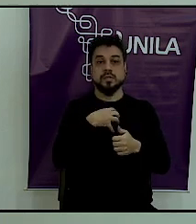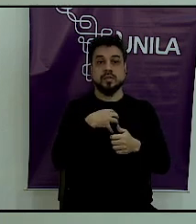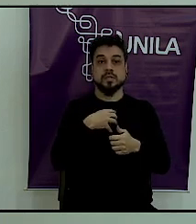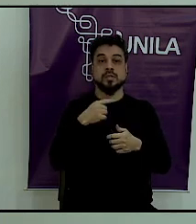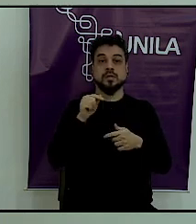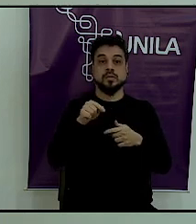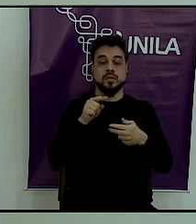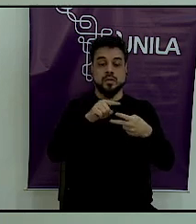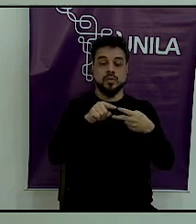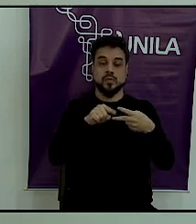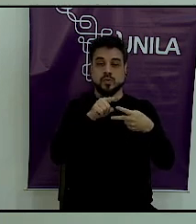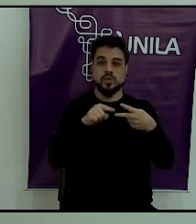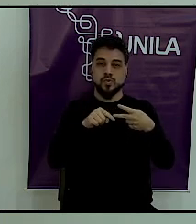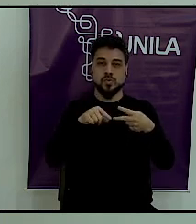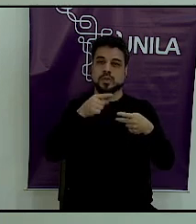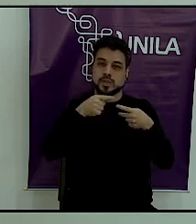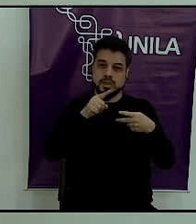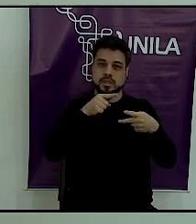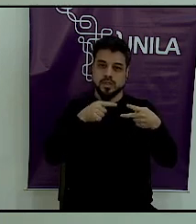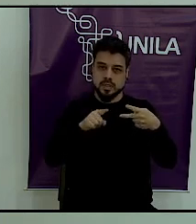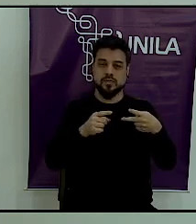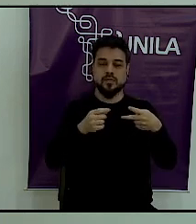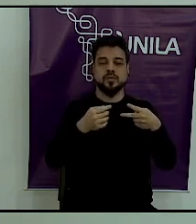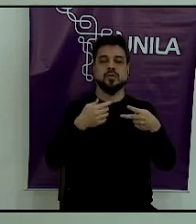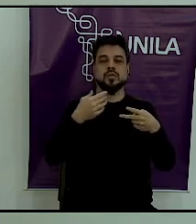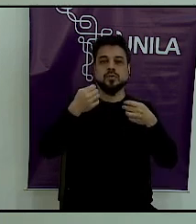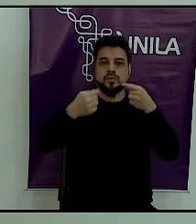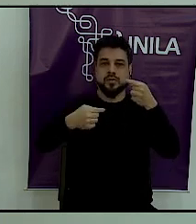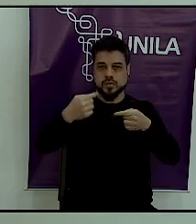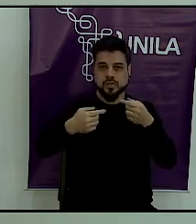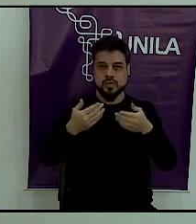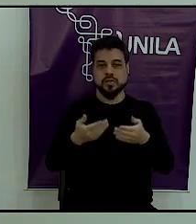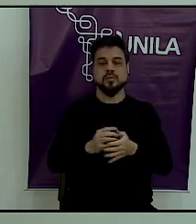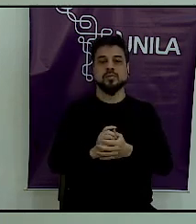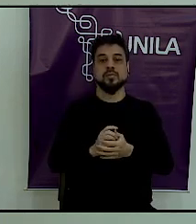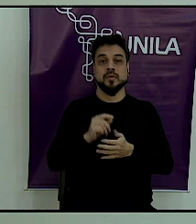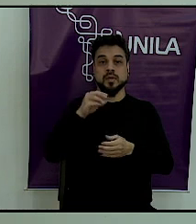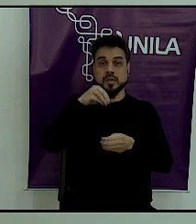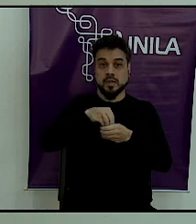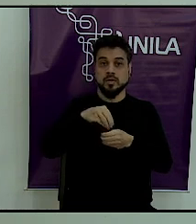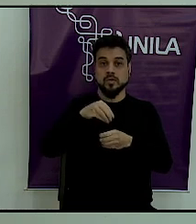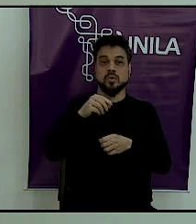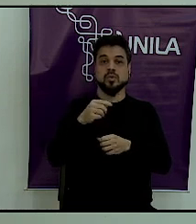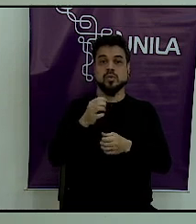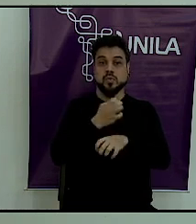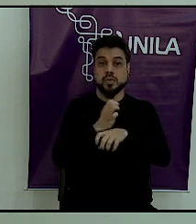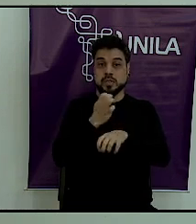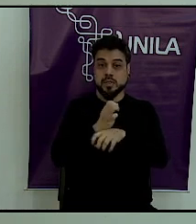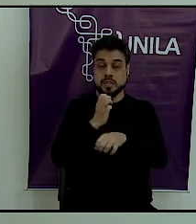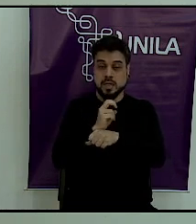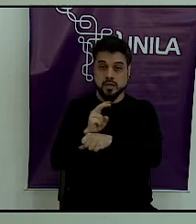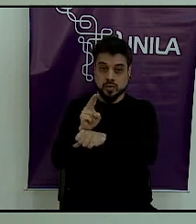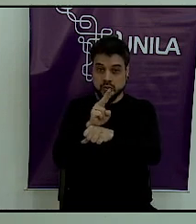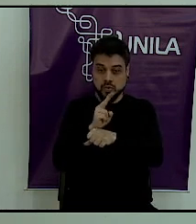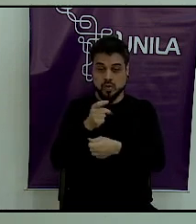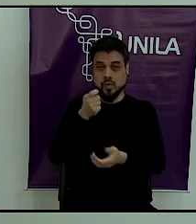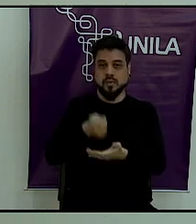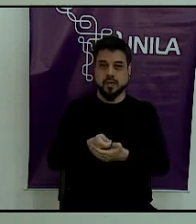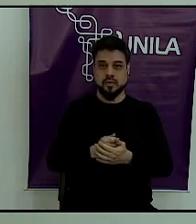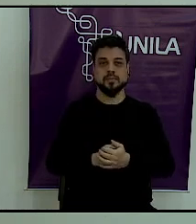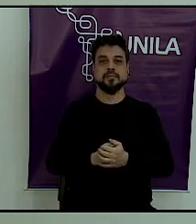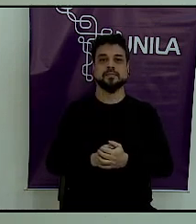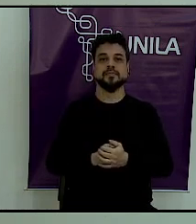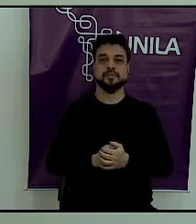2 perspectivas do estágio curricular obrigatório, não obrigatório e supervisionado.